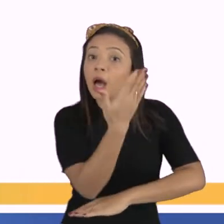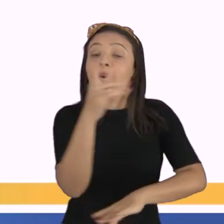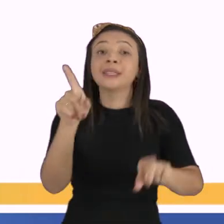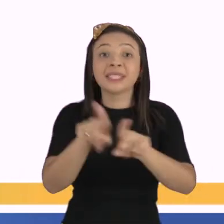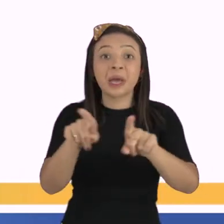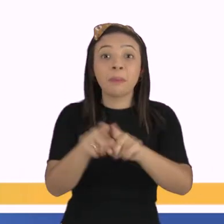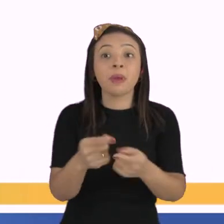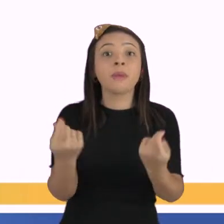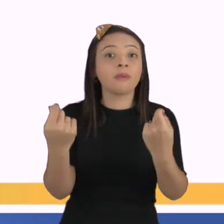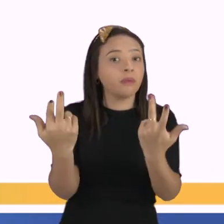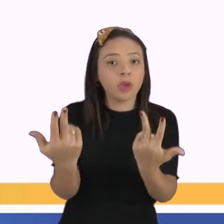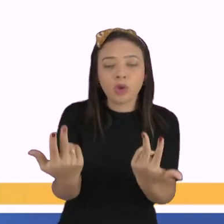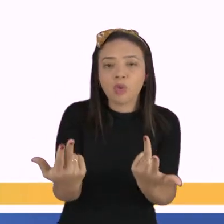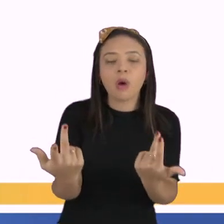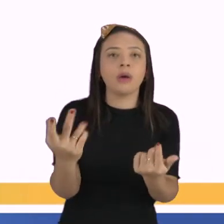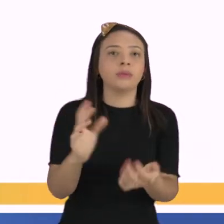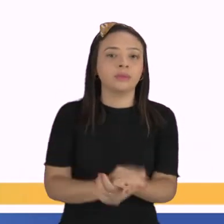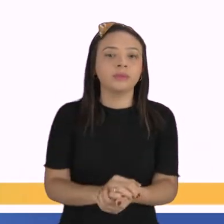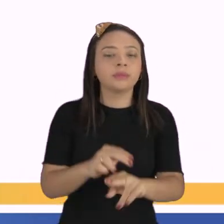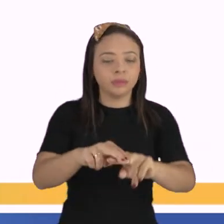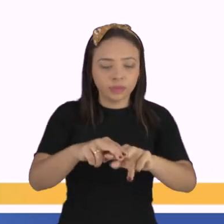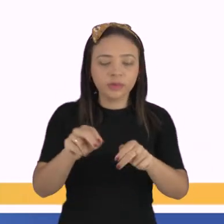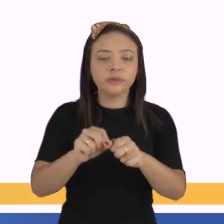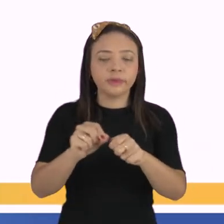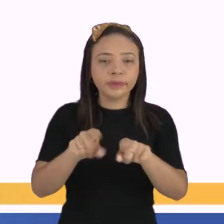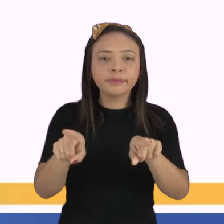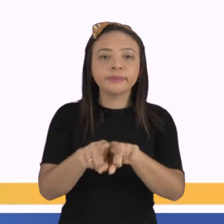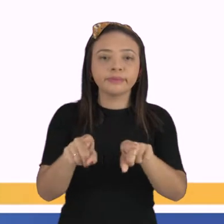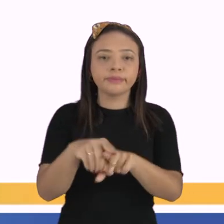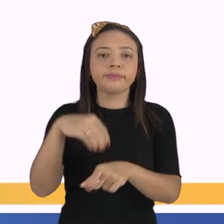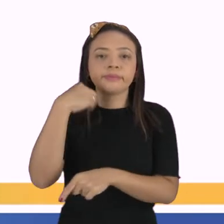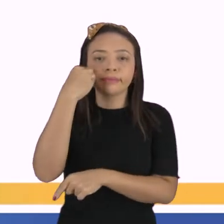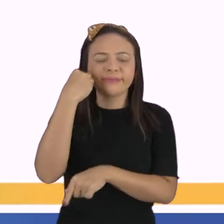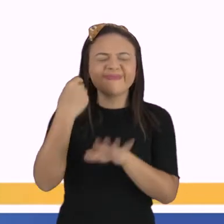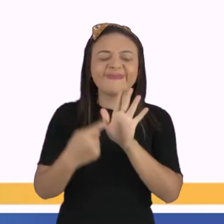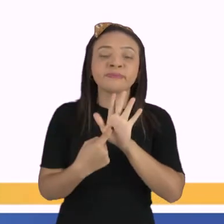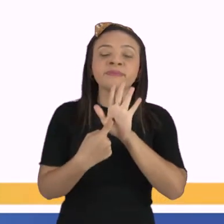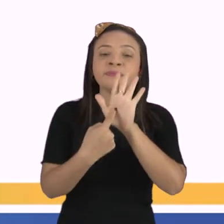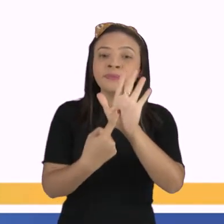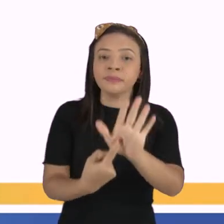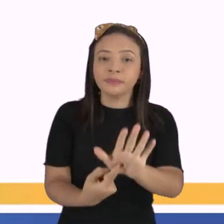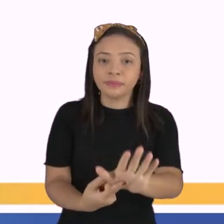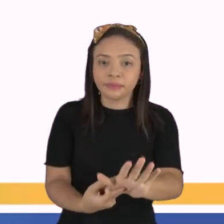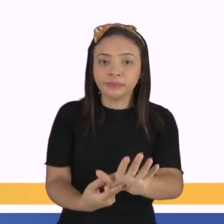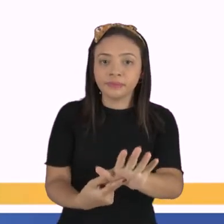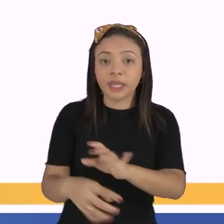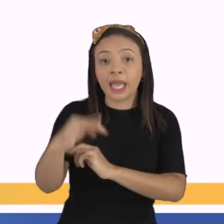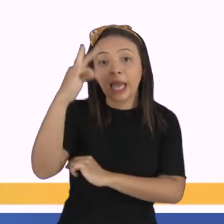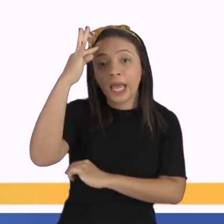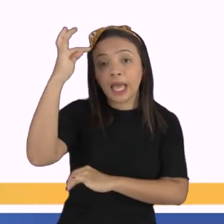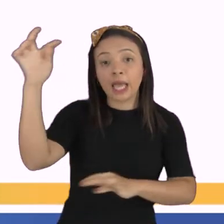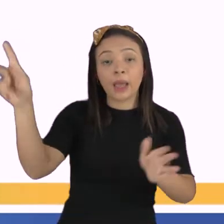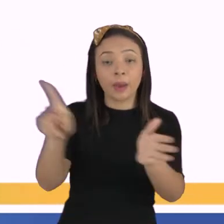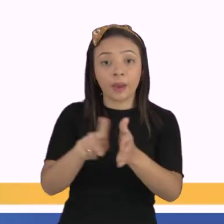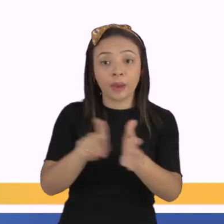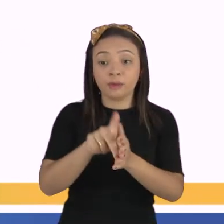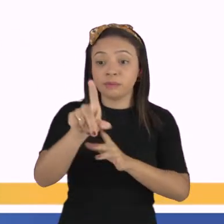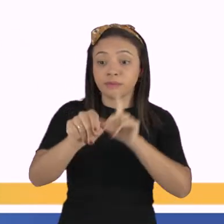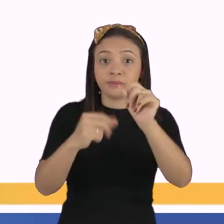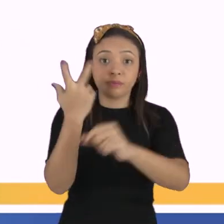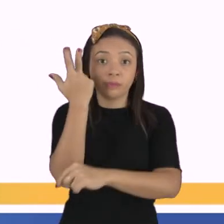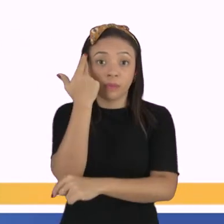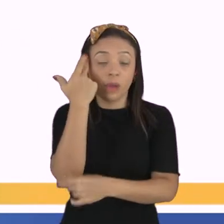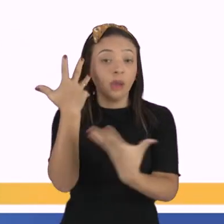também consegue fazer isso. E ele fez assim esse experimento para demonstrar que a teoria da seleção natural